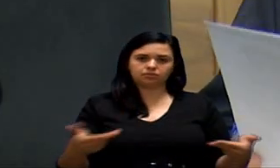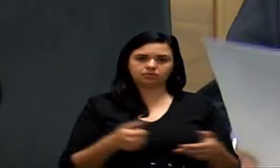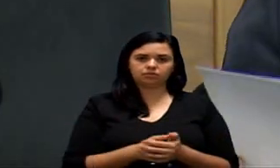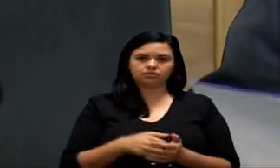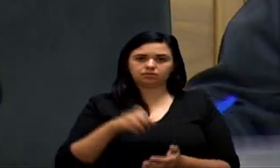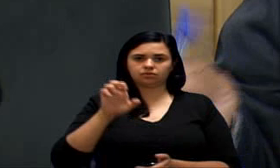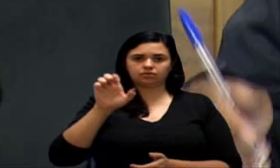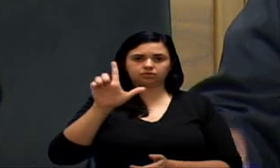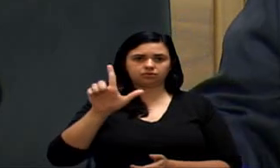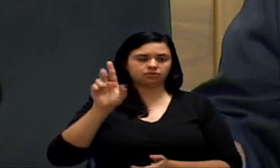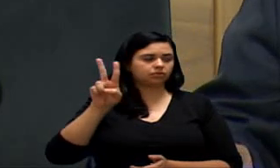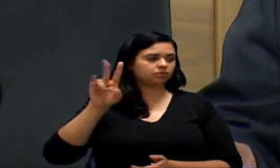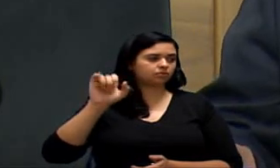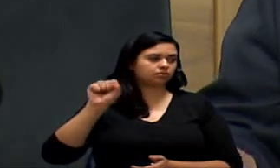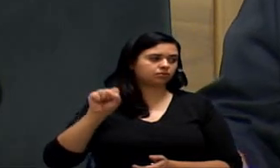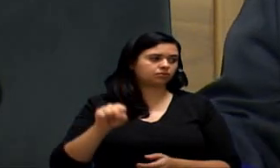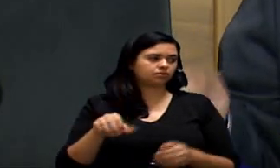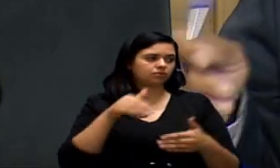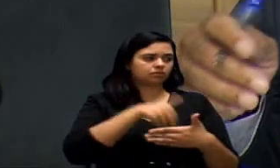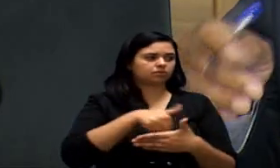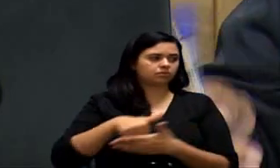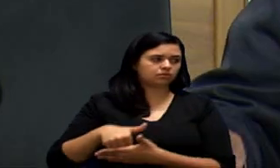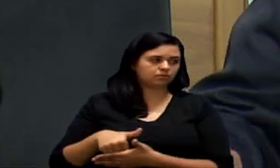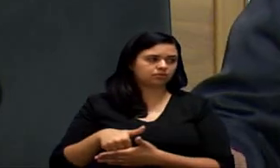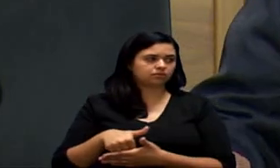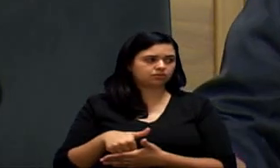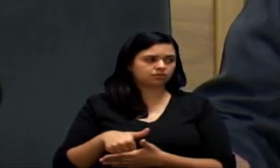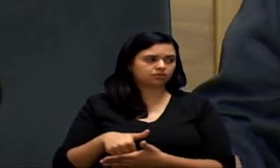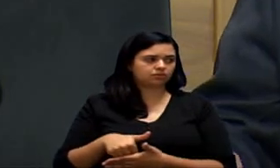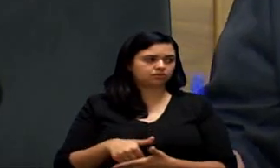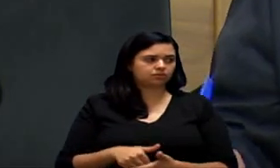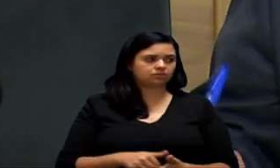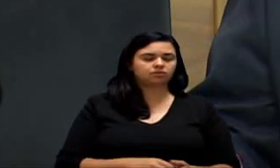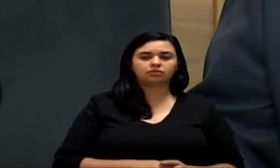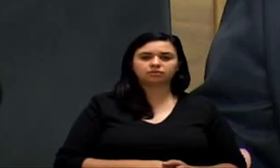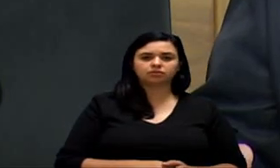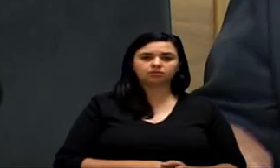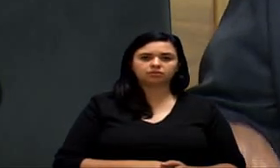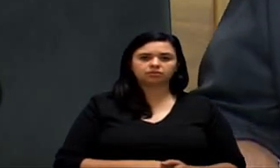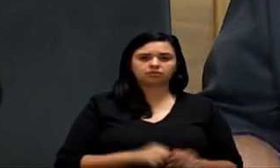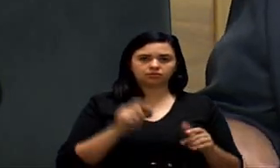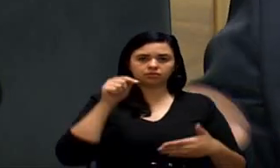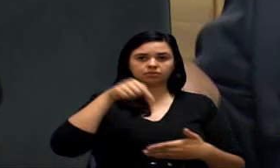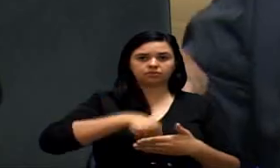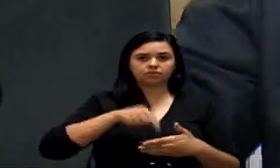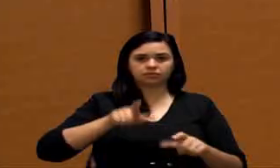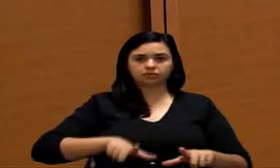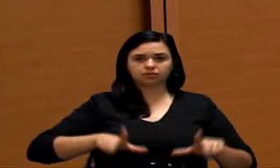Elvis Guedes Bezerra. Eu coloco em votação no painel.